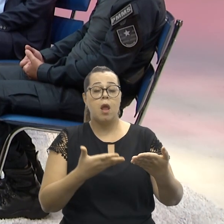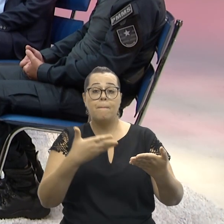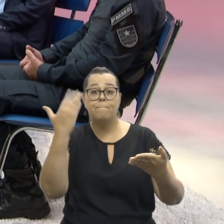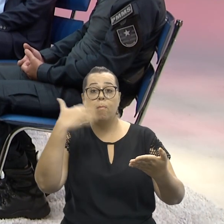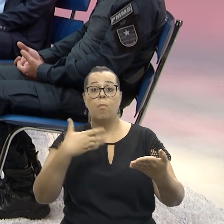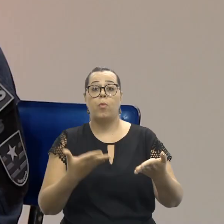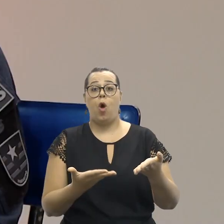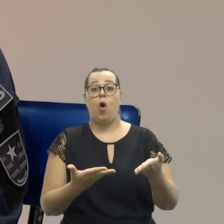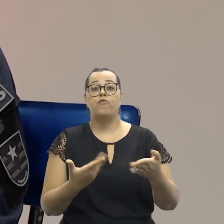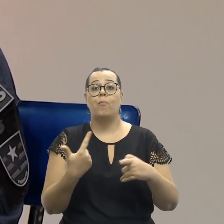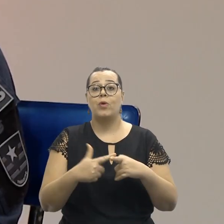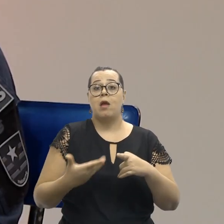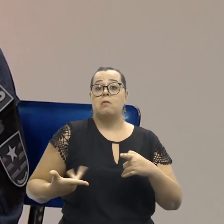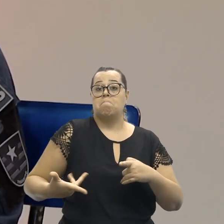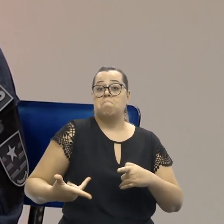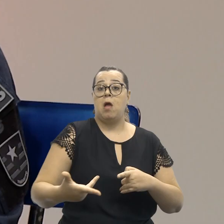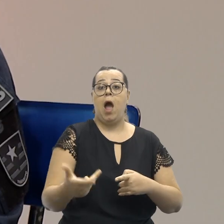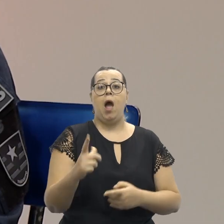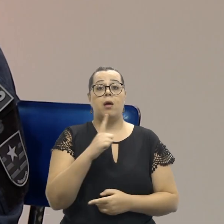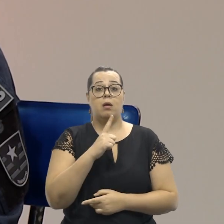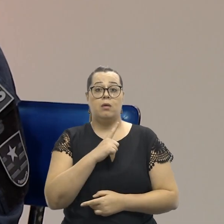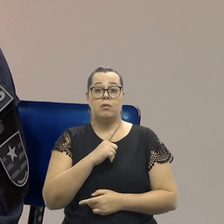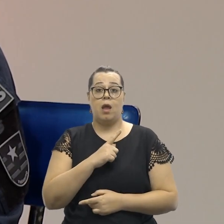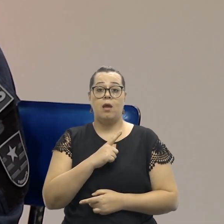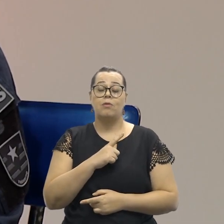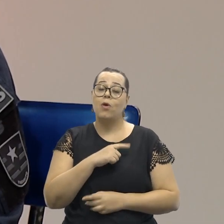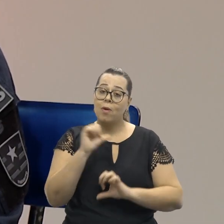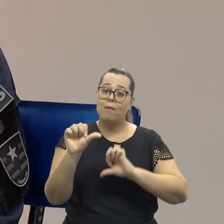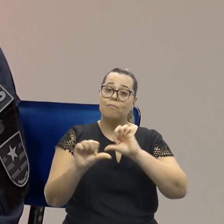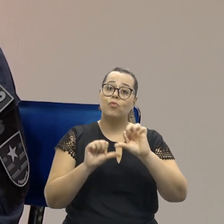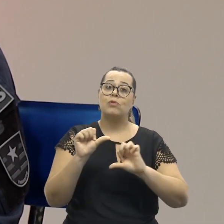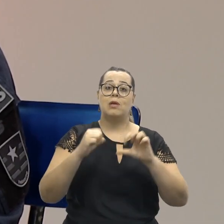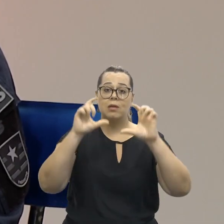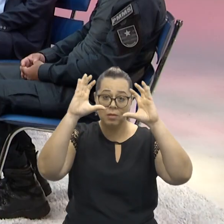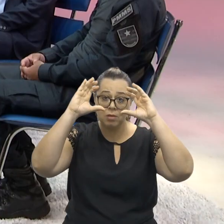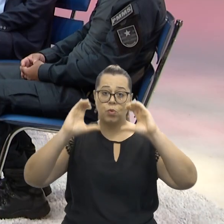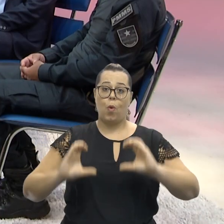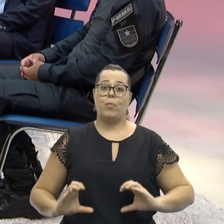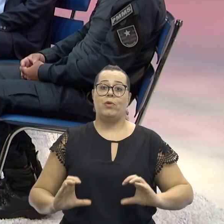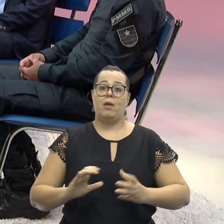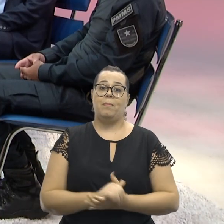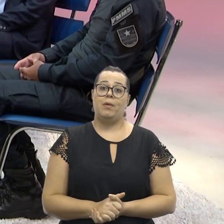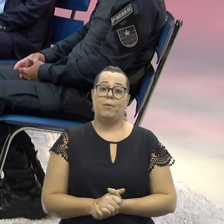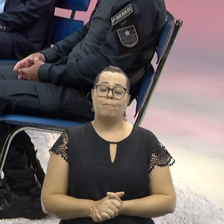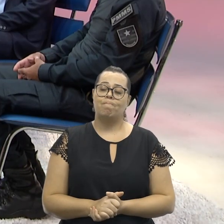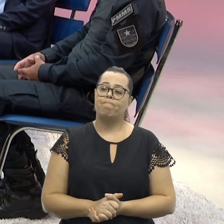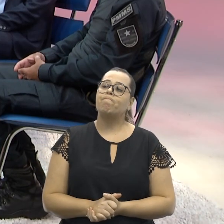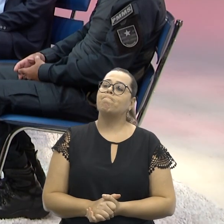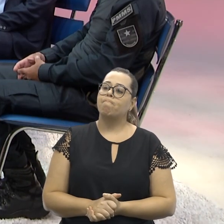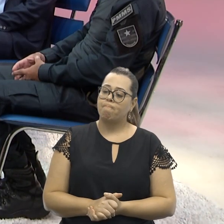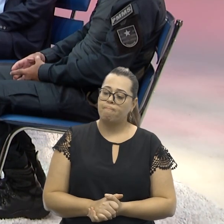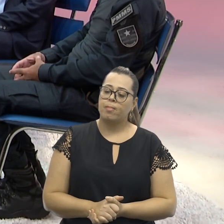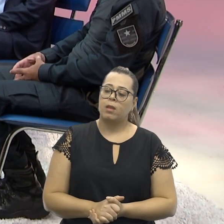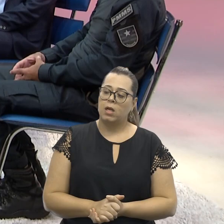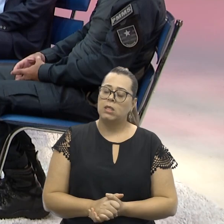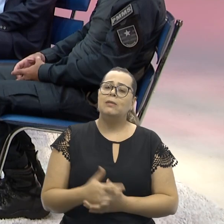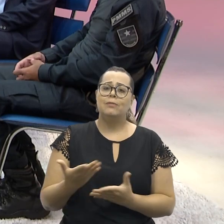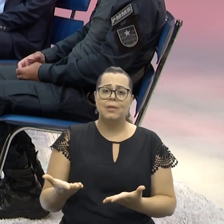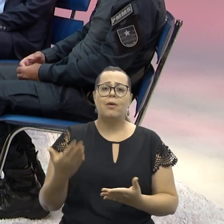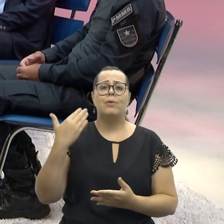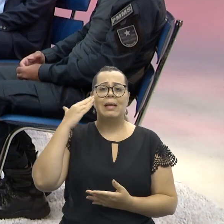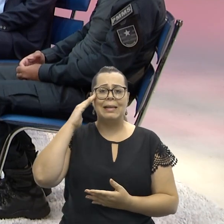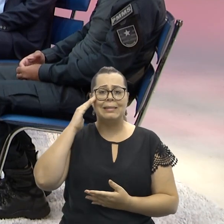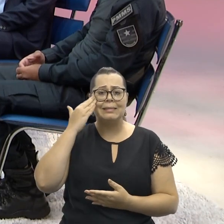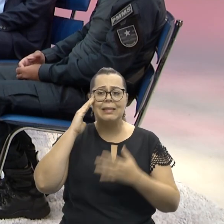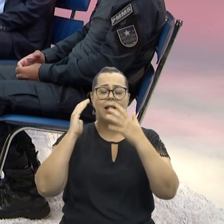menores caso as pessoas tivessem alguns comportamentos diferentes, né, mais seguros no trânsito. Coronel, e aí passa pela questão assim,